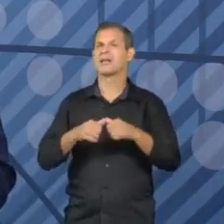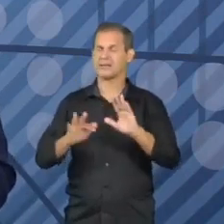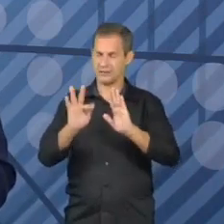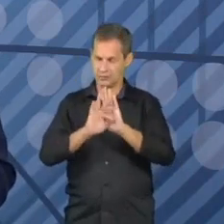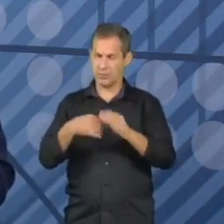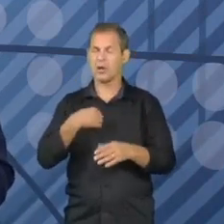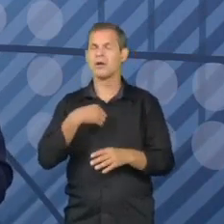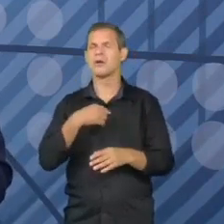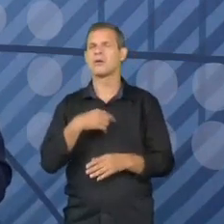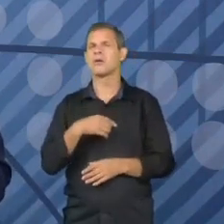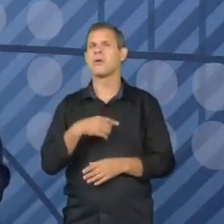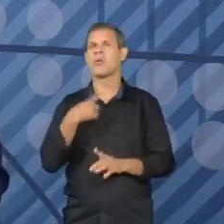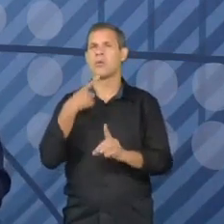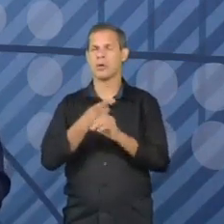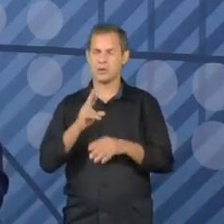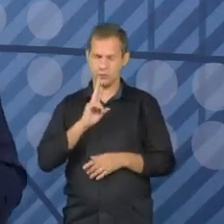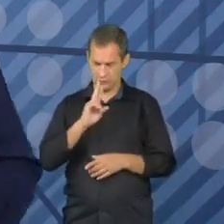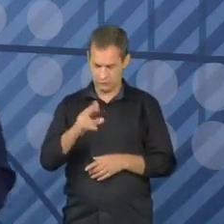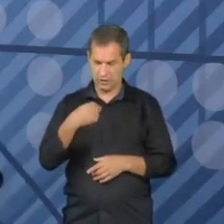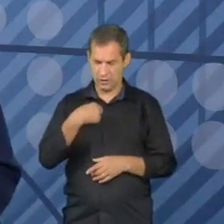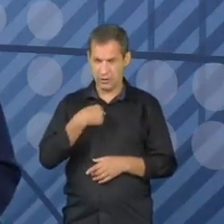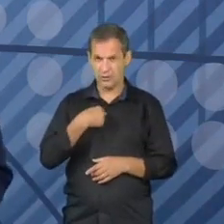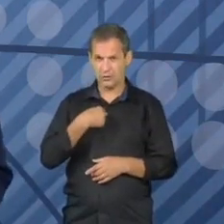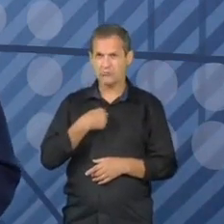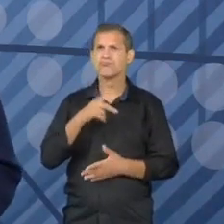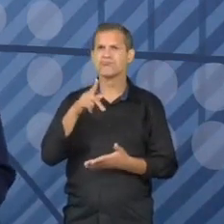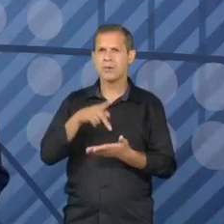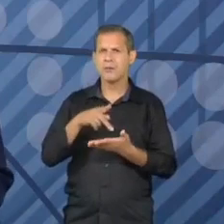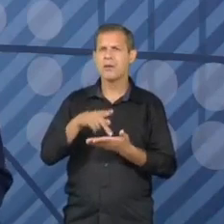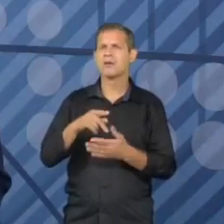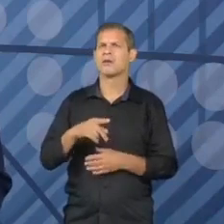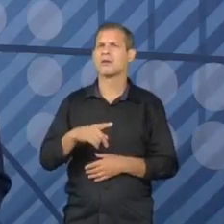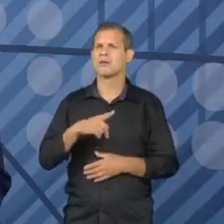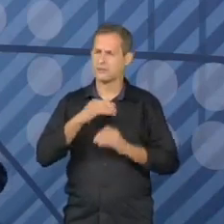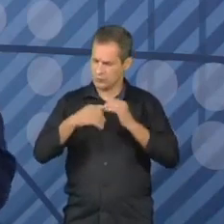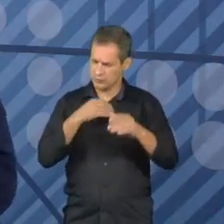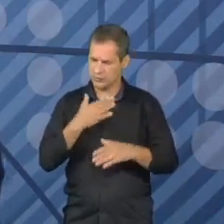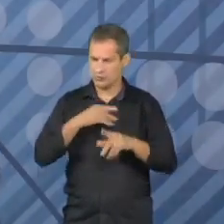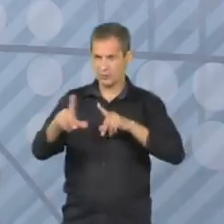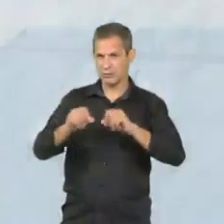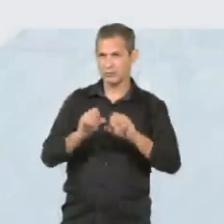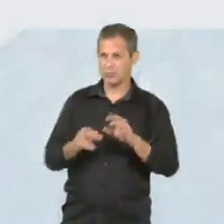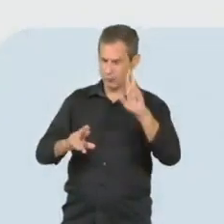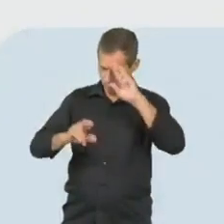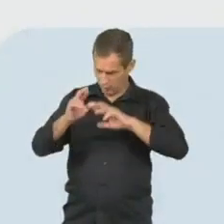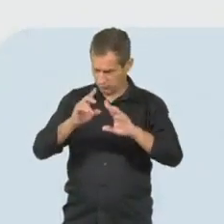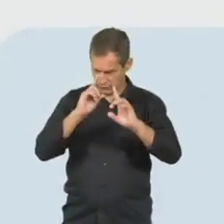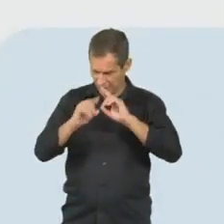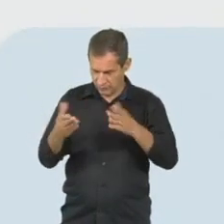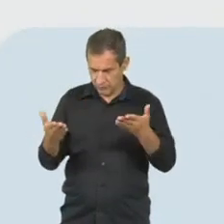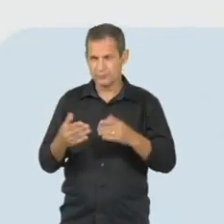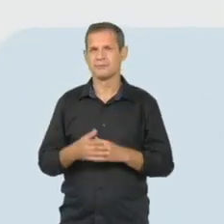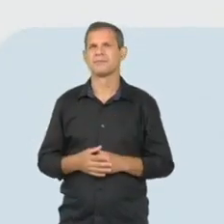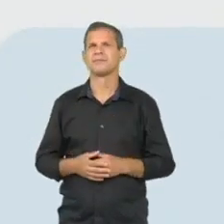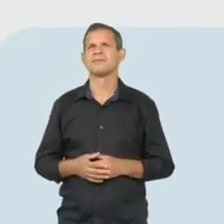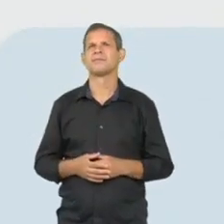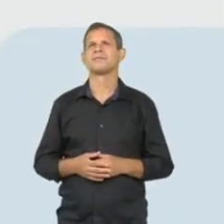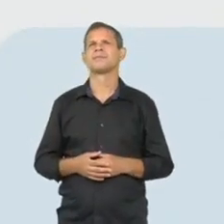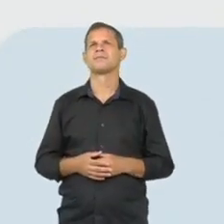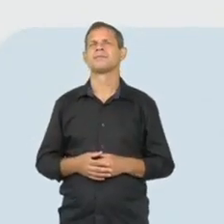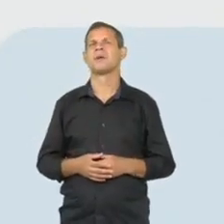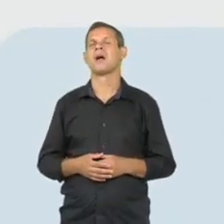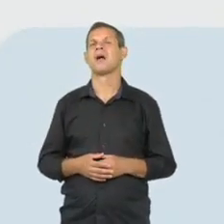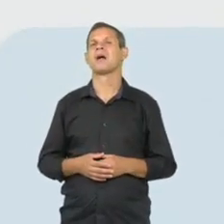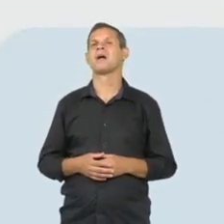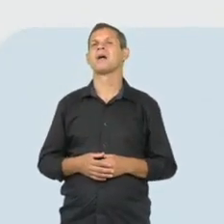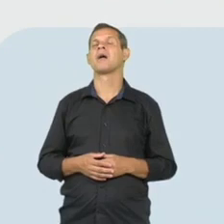realmente eu chego no resultado ali que eu posso realmente dar andamento aqui à minha decisão. Vamos analisar os nossos dados. Então